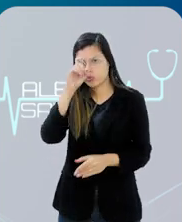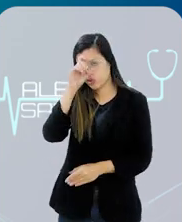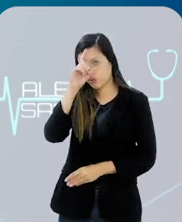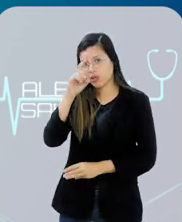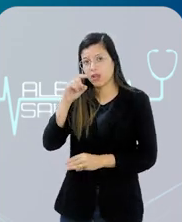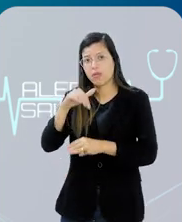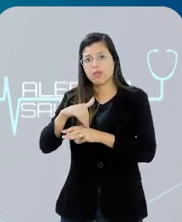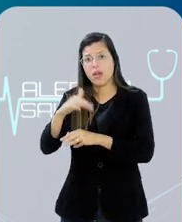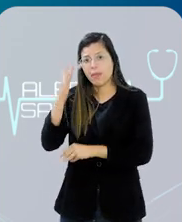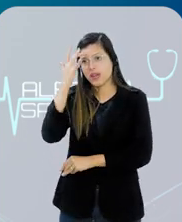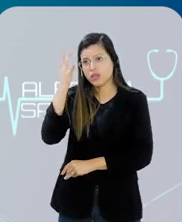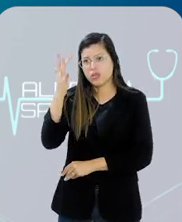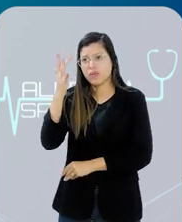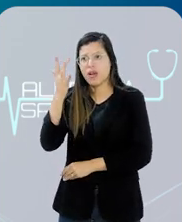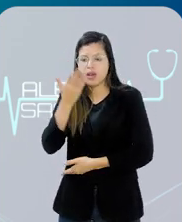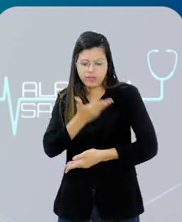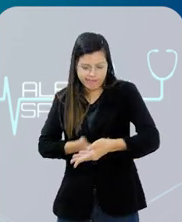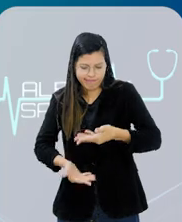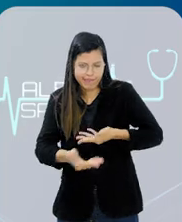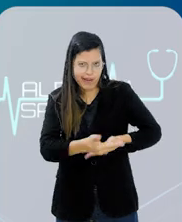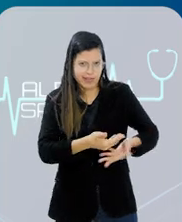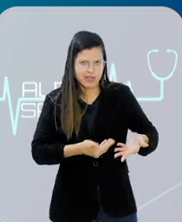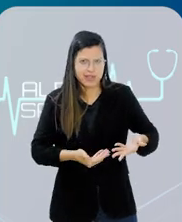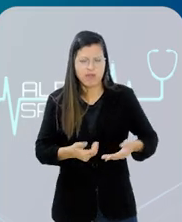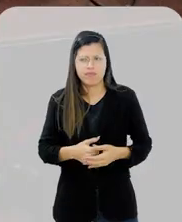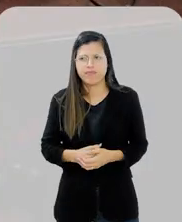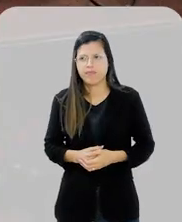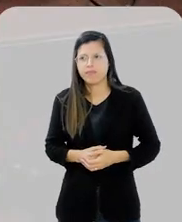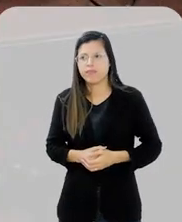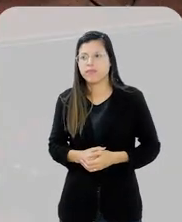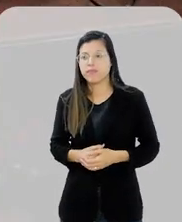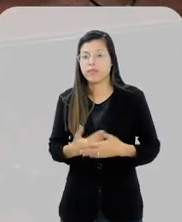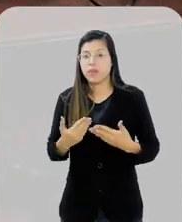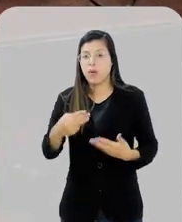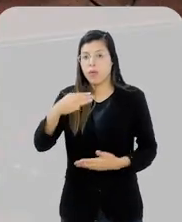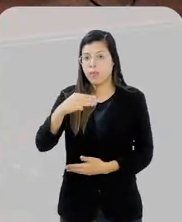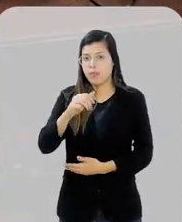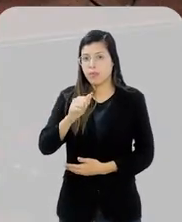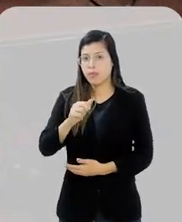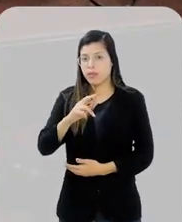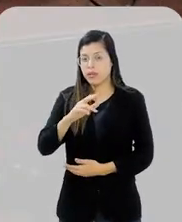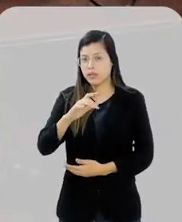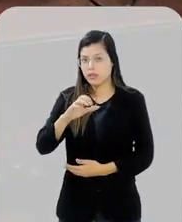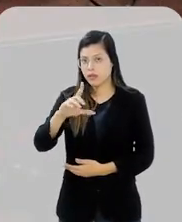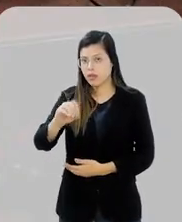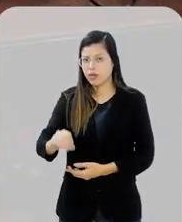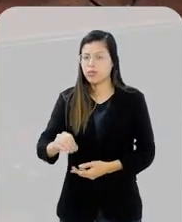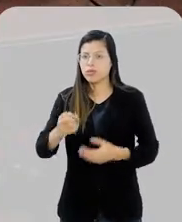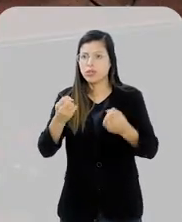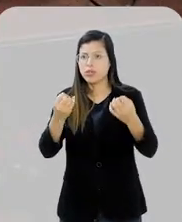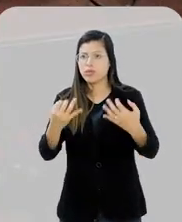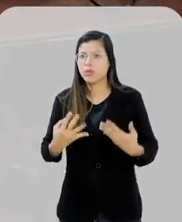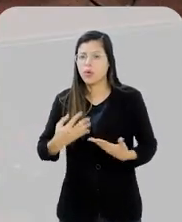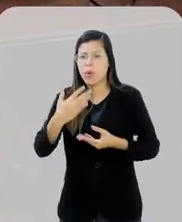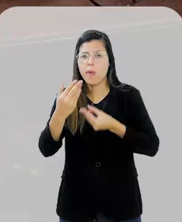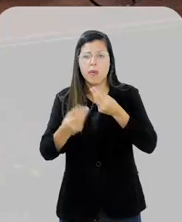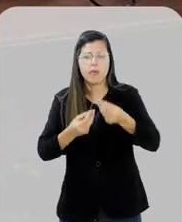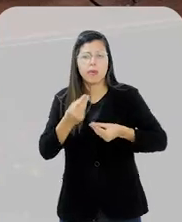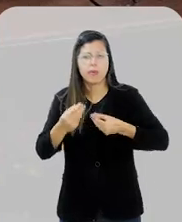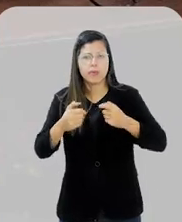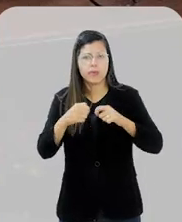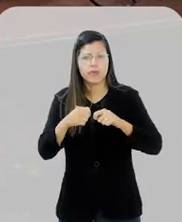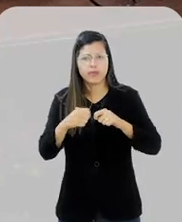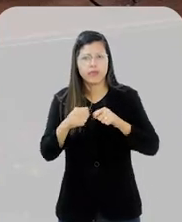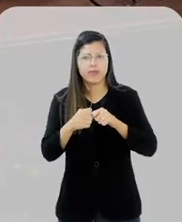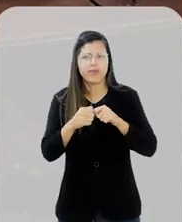então fica mais fácil a interação entre os colegas, né? Doutor Marcelo, explica para a gente também um pouco assim, como